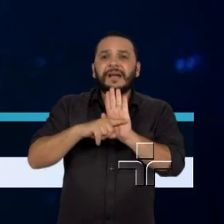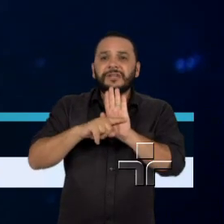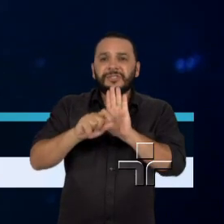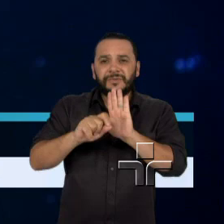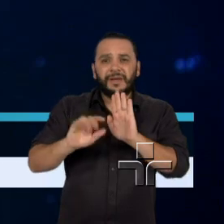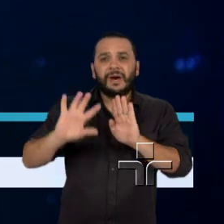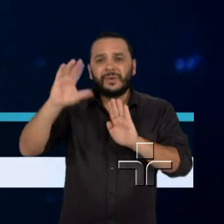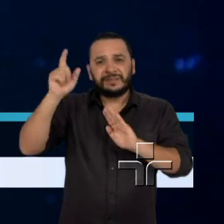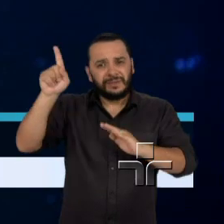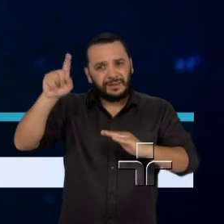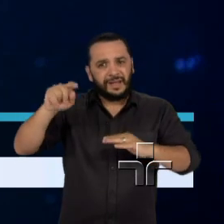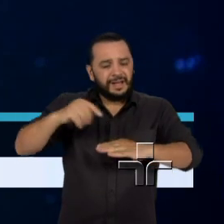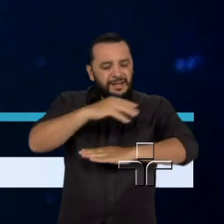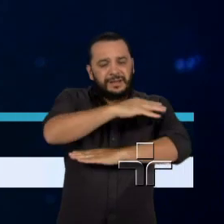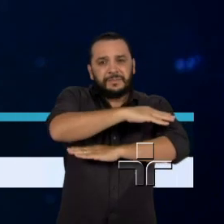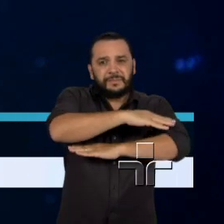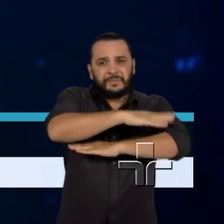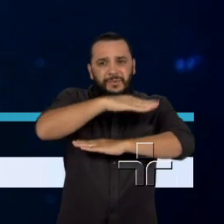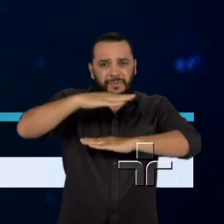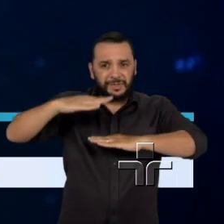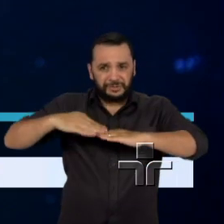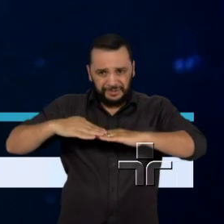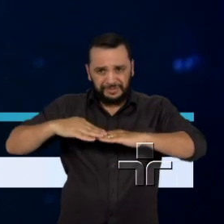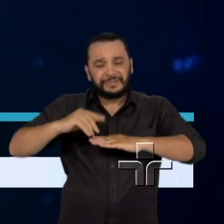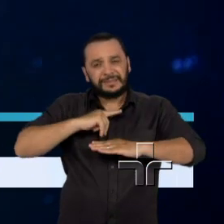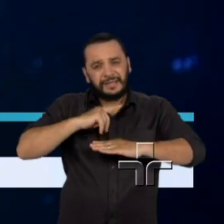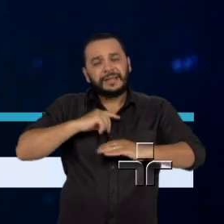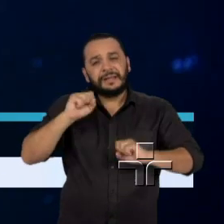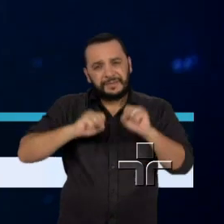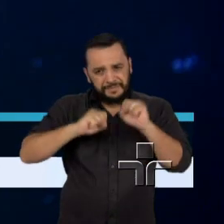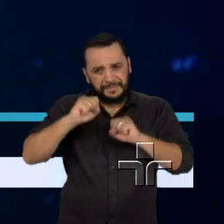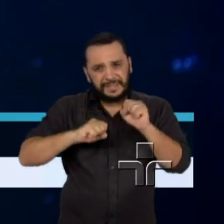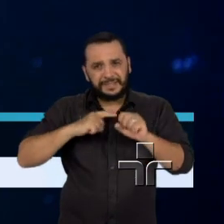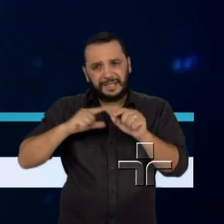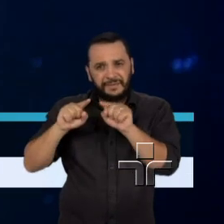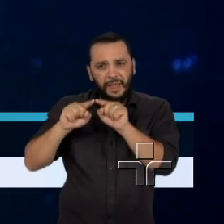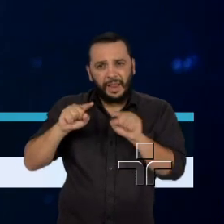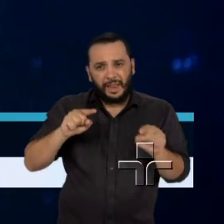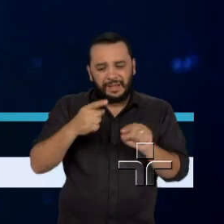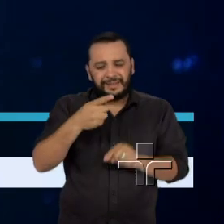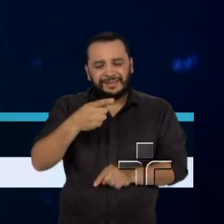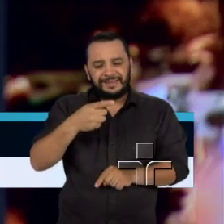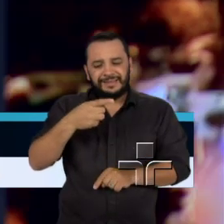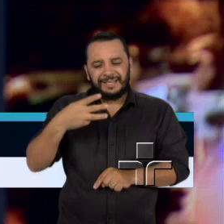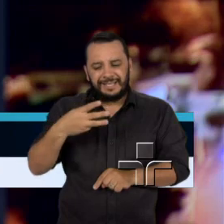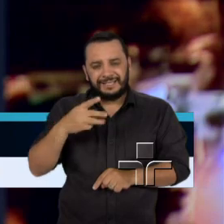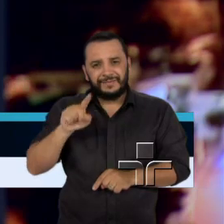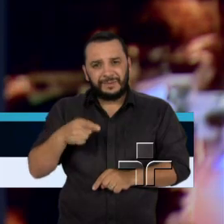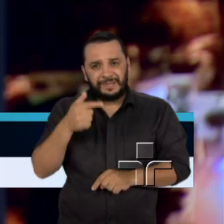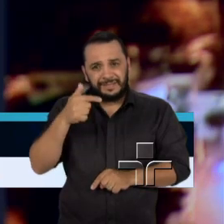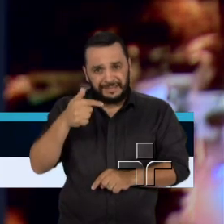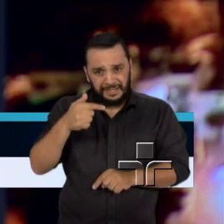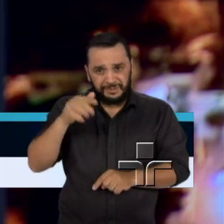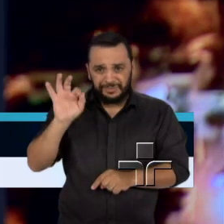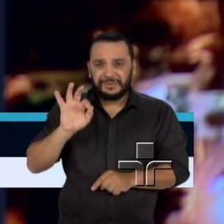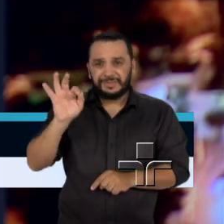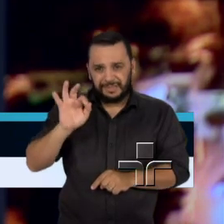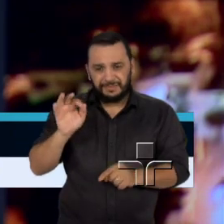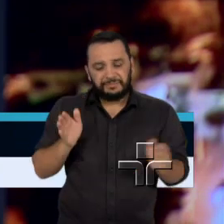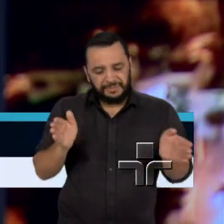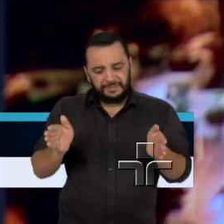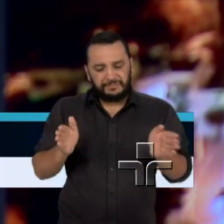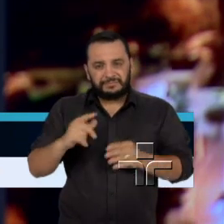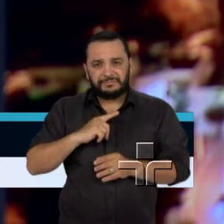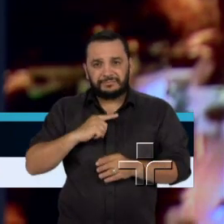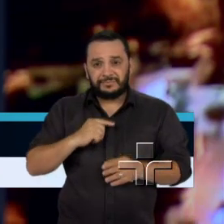em Brumadinho. A indústria extrativista teve recuo de 13,7% no período. Em 4